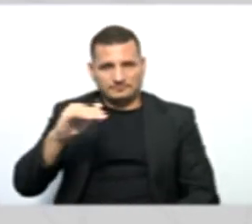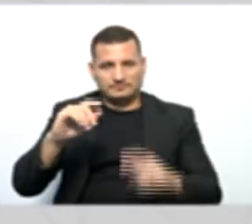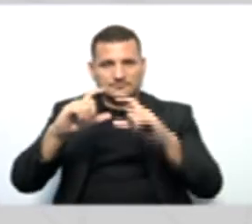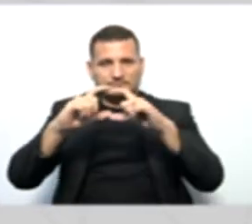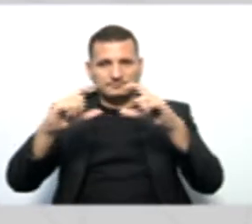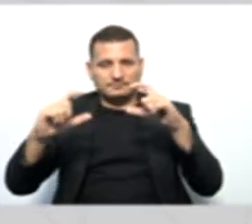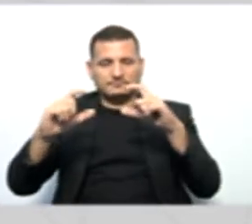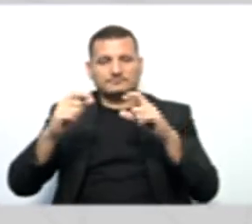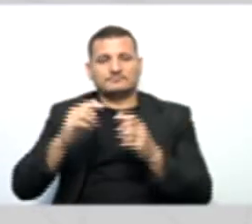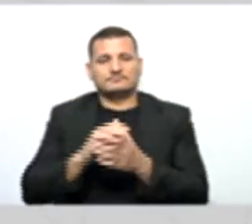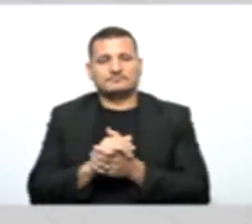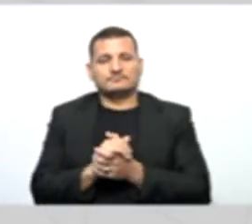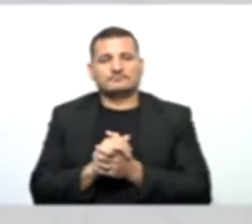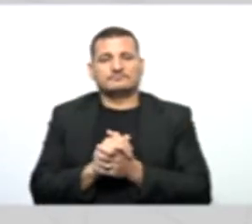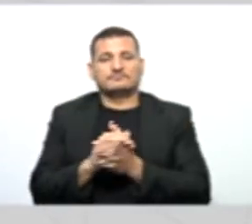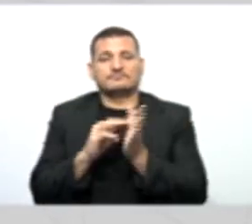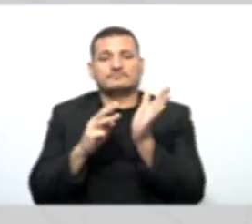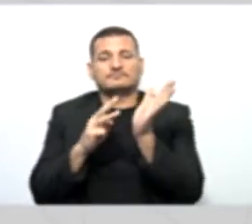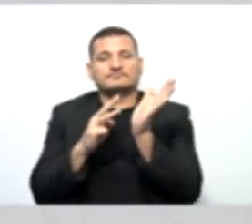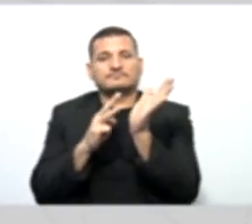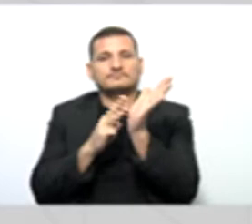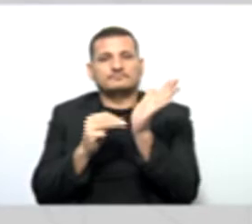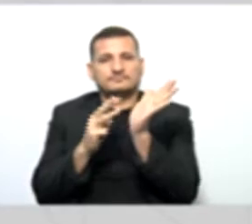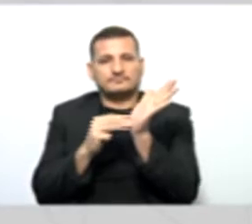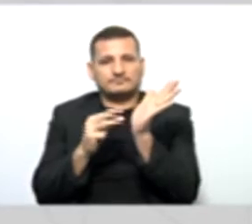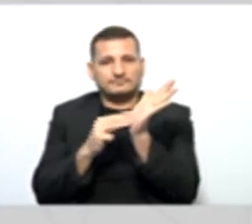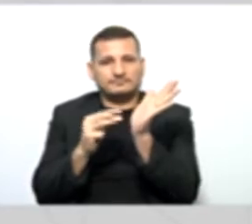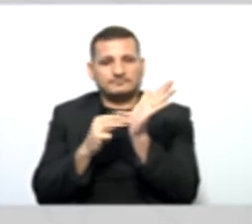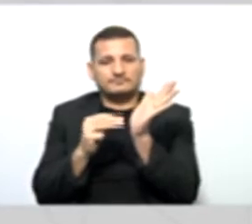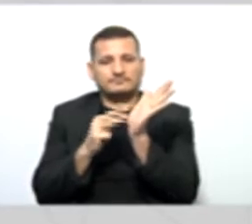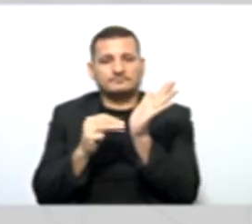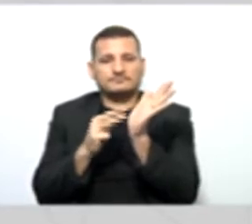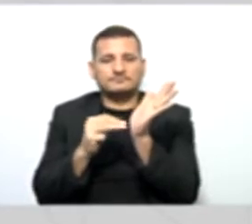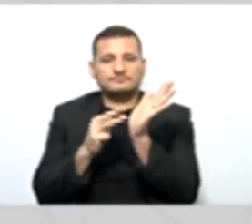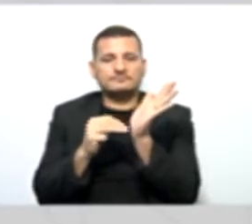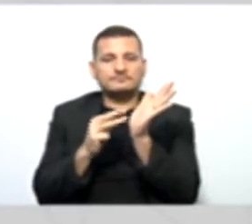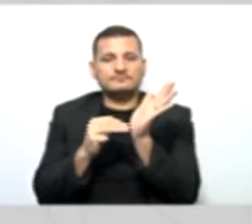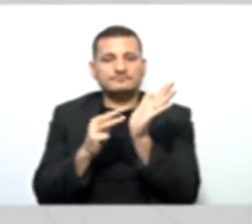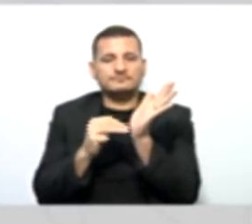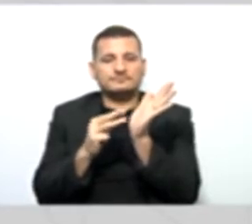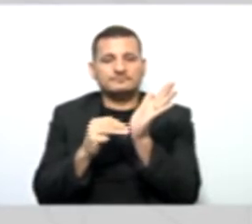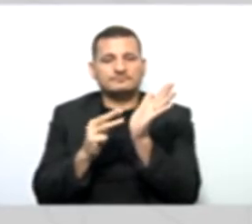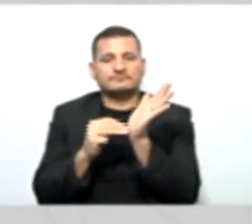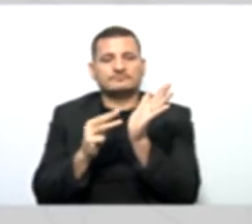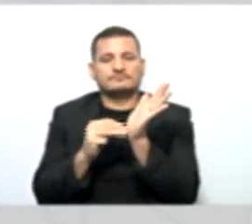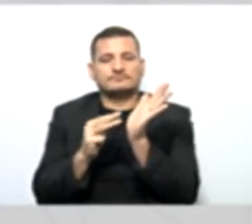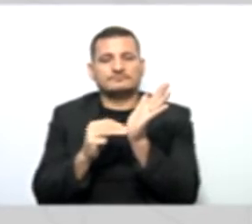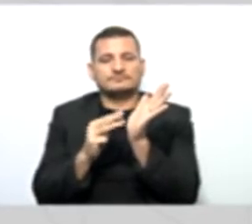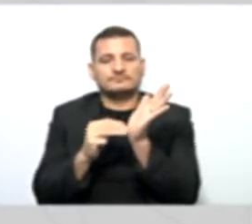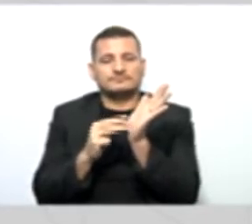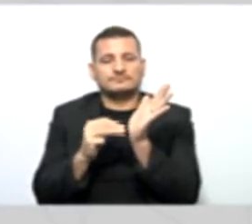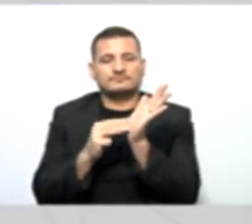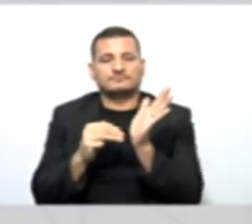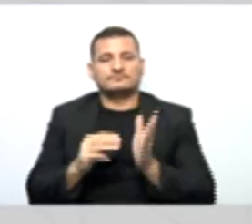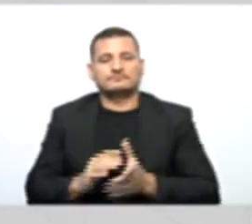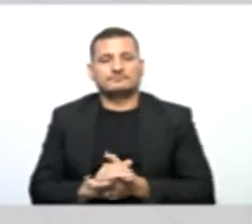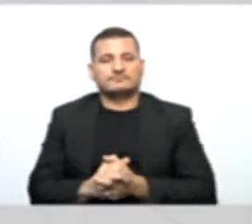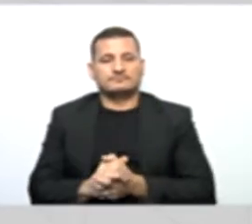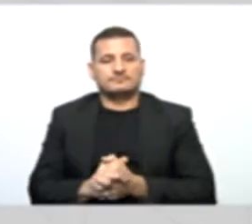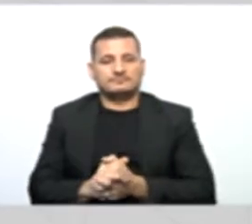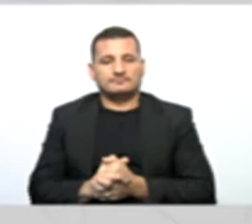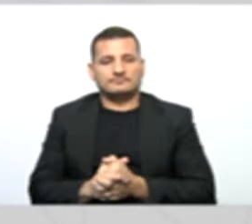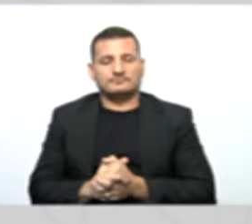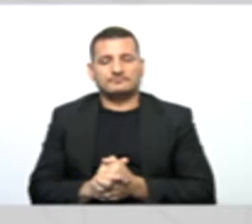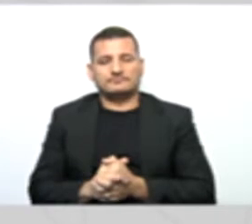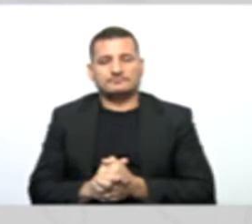nós criamos o método construtor da classe. Daqui a pouco vocês vão saber que o método construtor realmente é o mais importante da